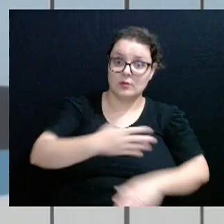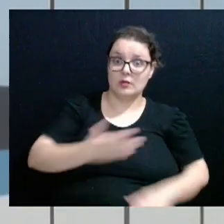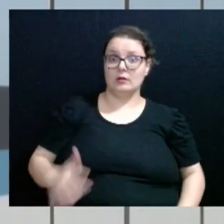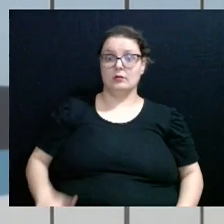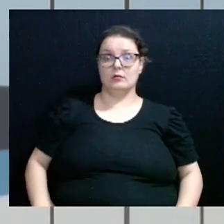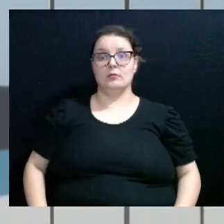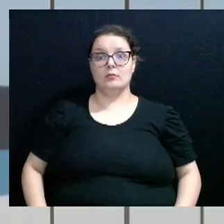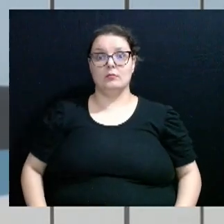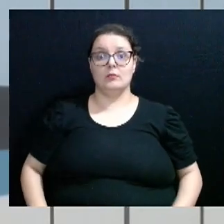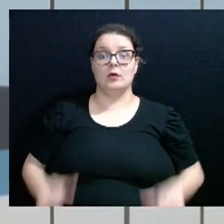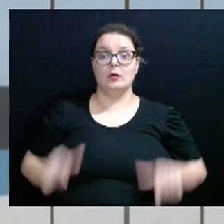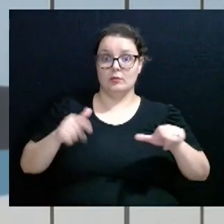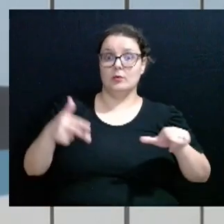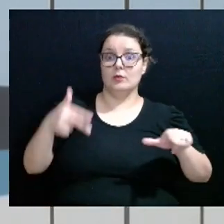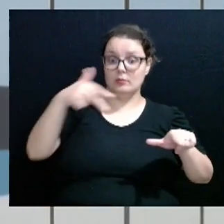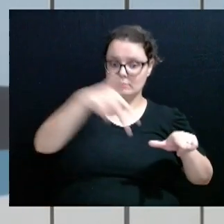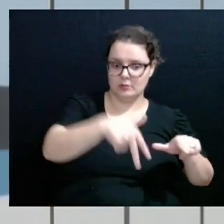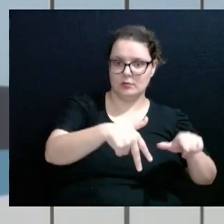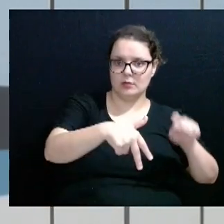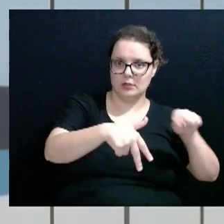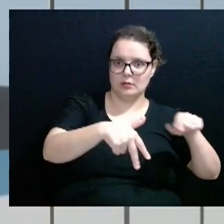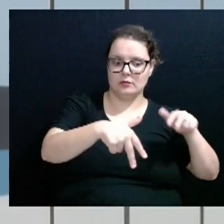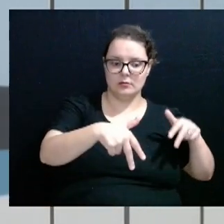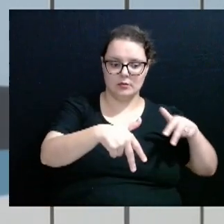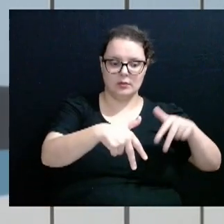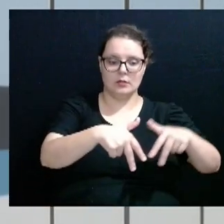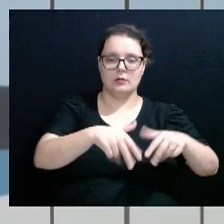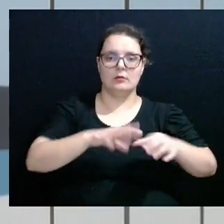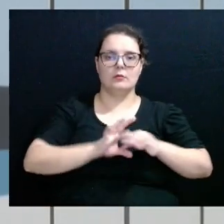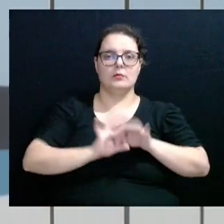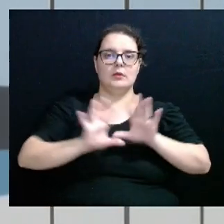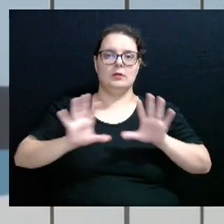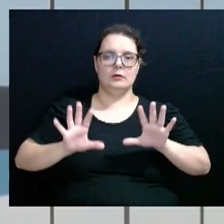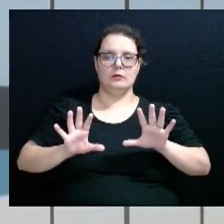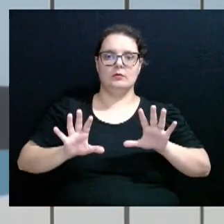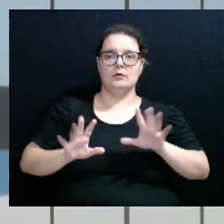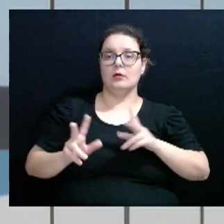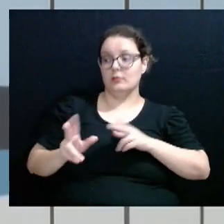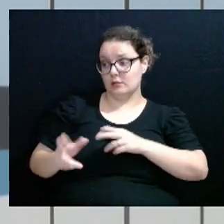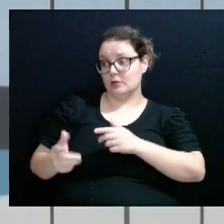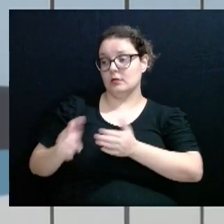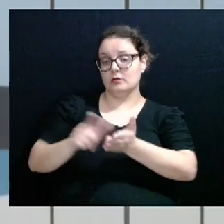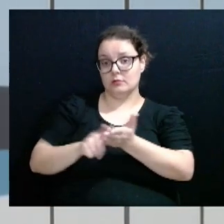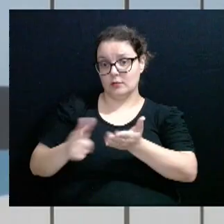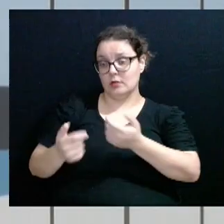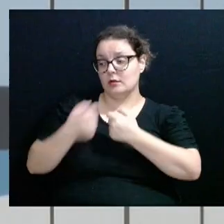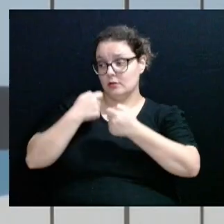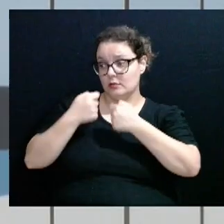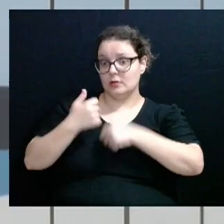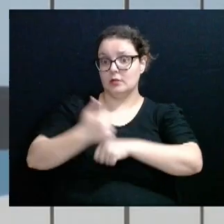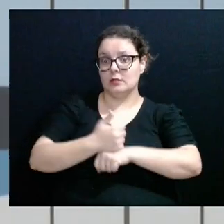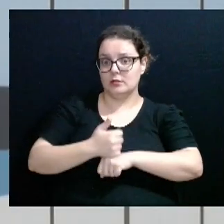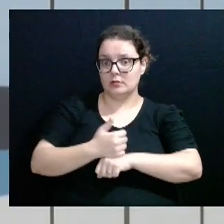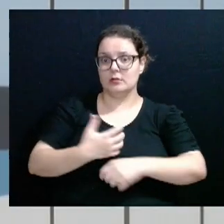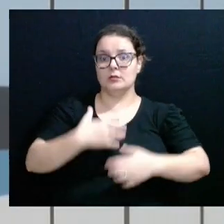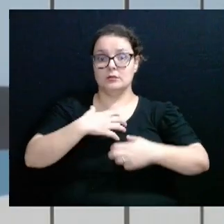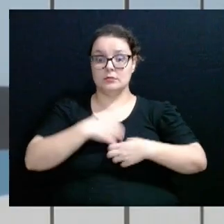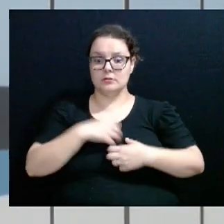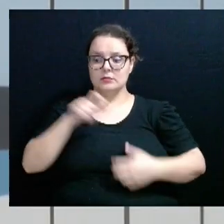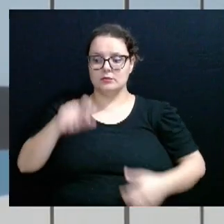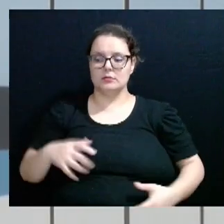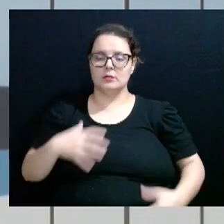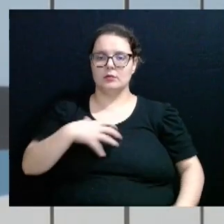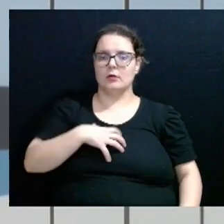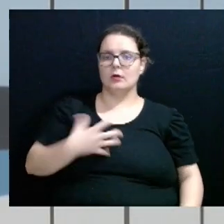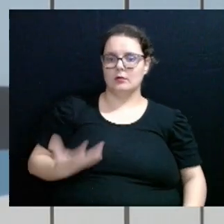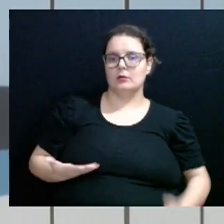que aquela pessoa tá, ela se sente mais à vontade. Você, enquanto jornalista, consegue sentir como a pessoa tá e você lida com ela.